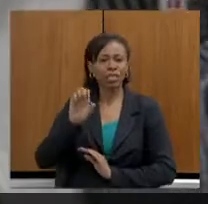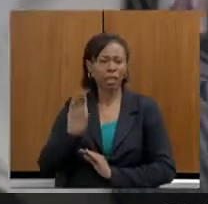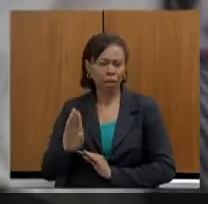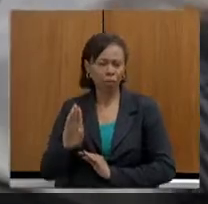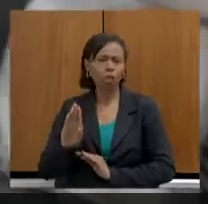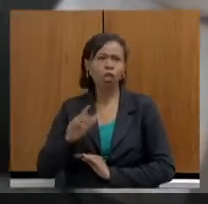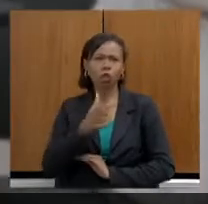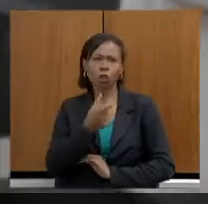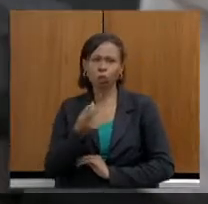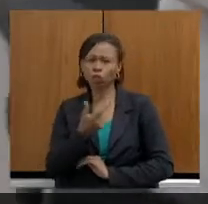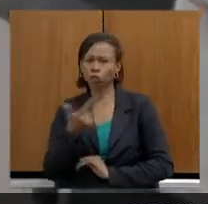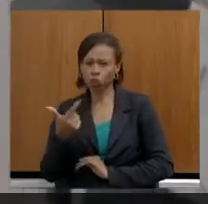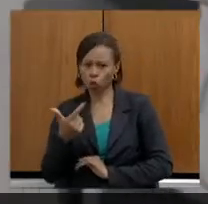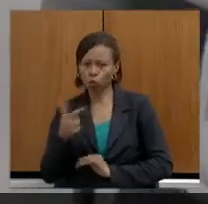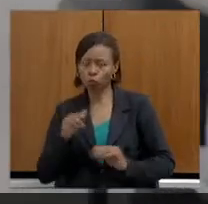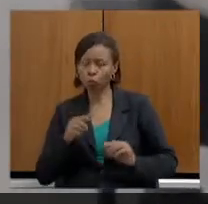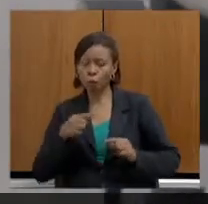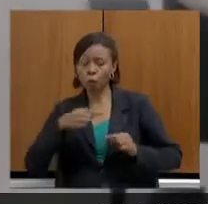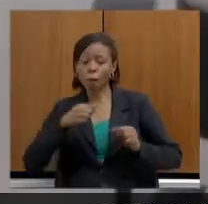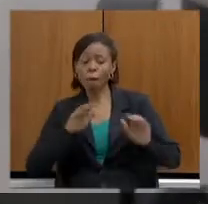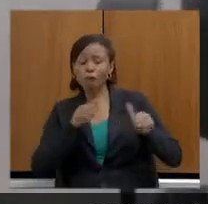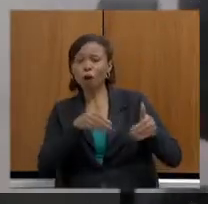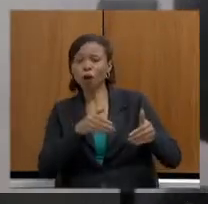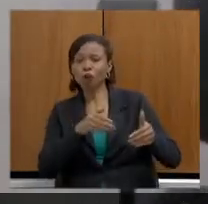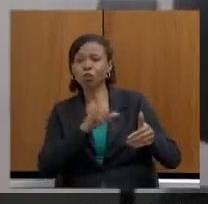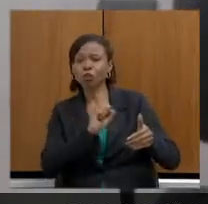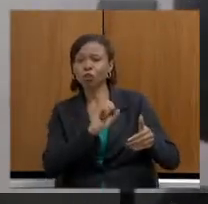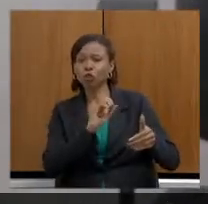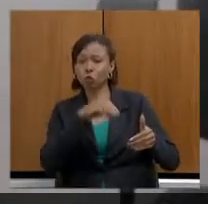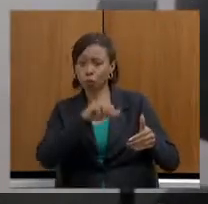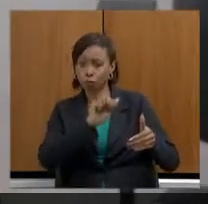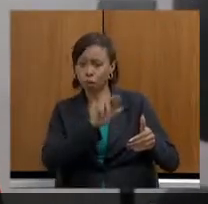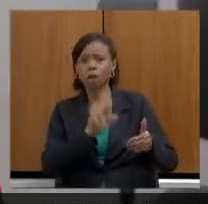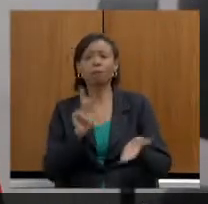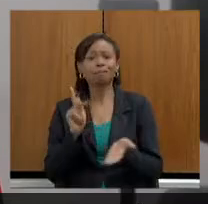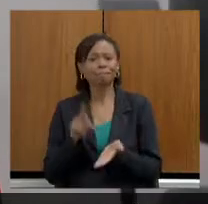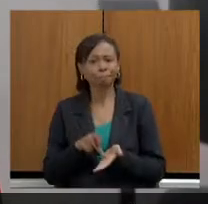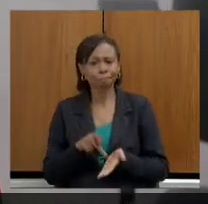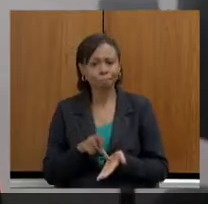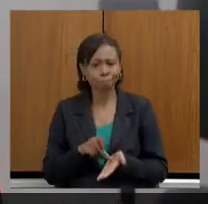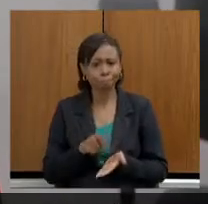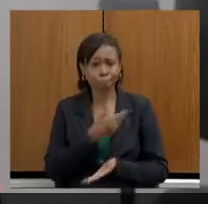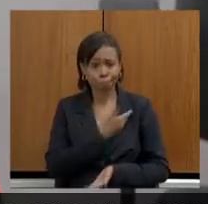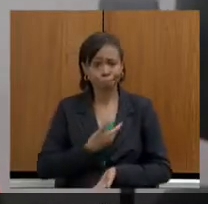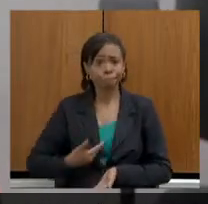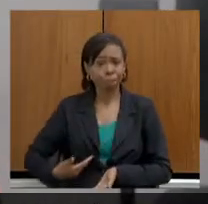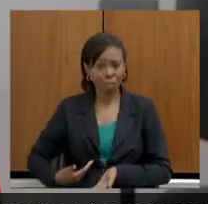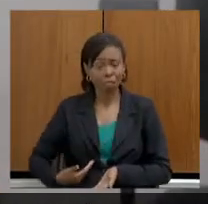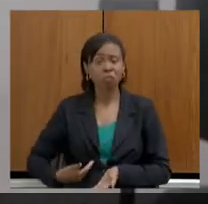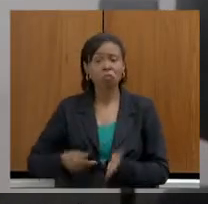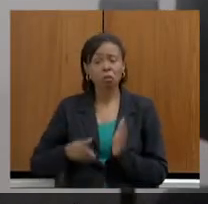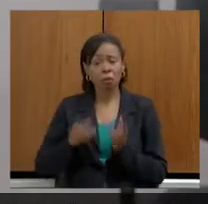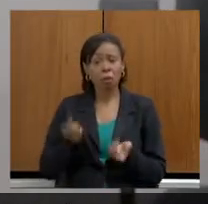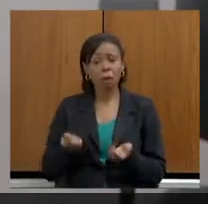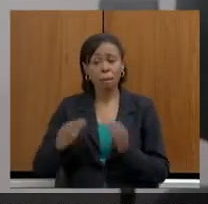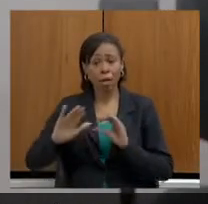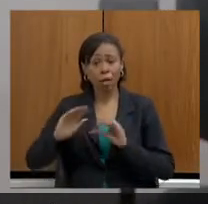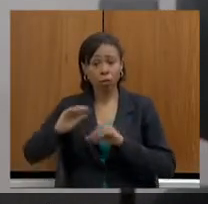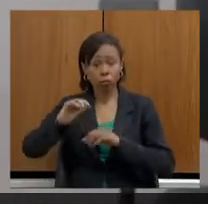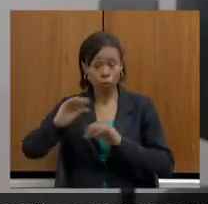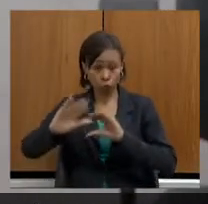os tomar e de fato foi isso que aconteceu o governo do estado enviou a peça orçamentária para cá